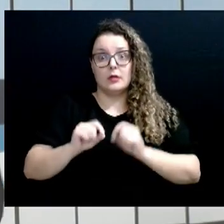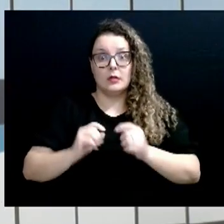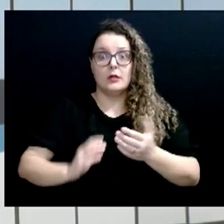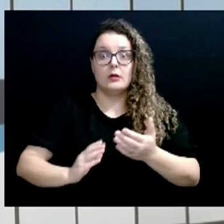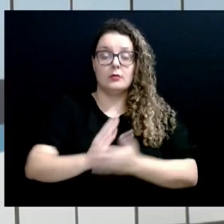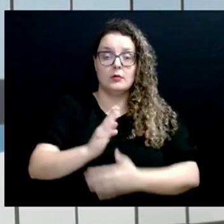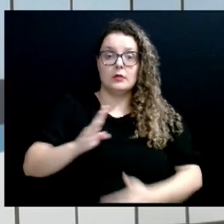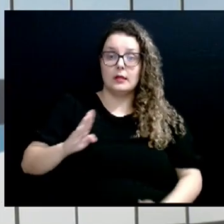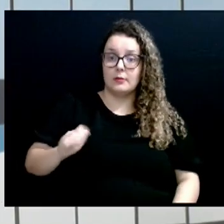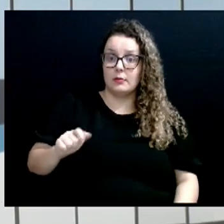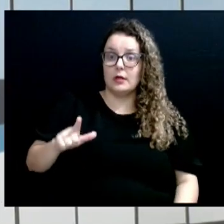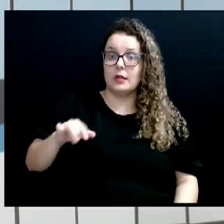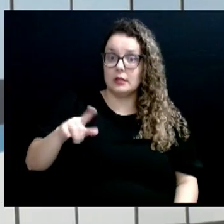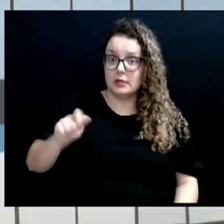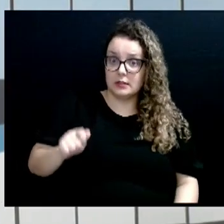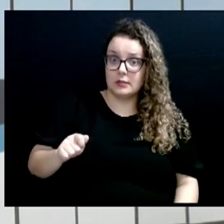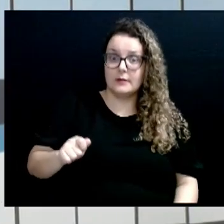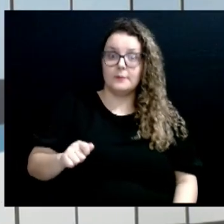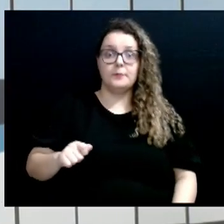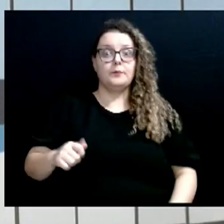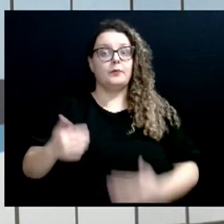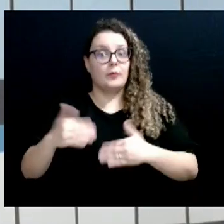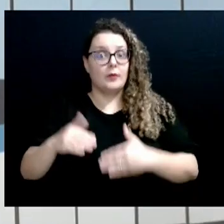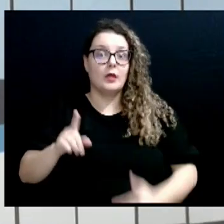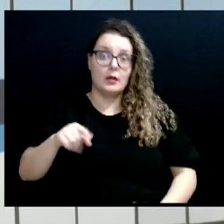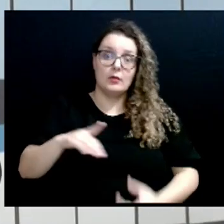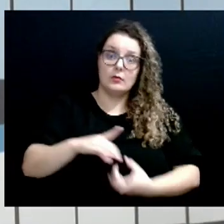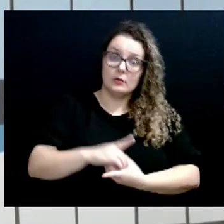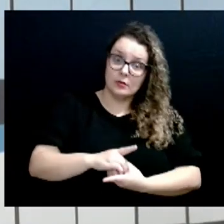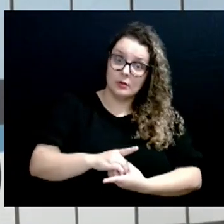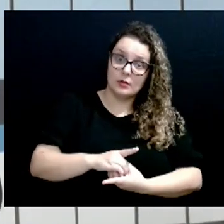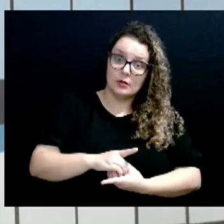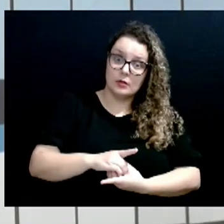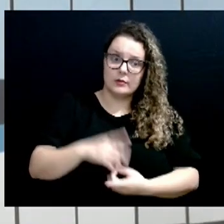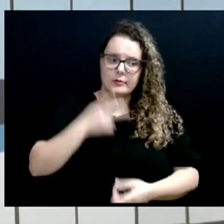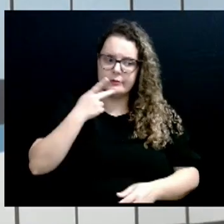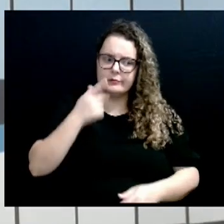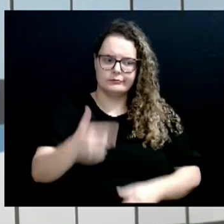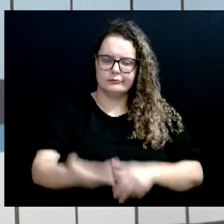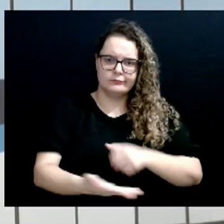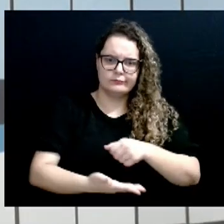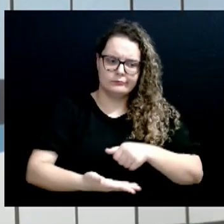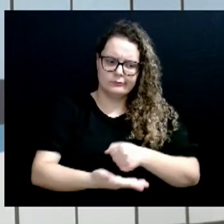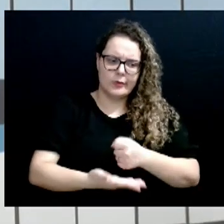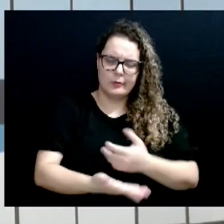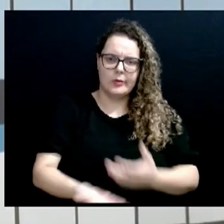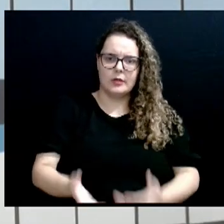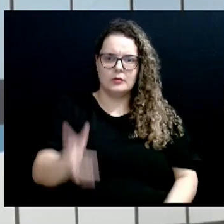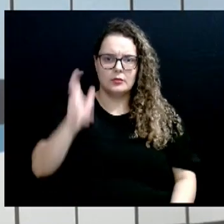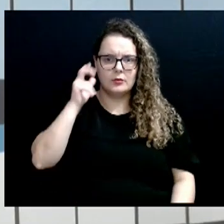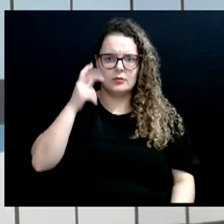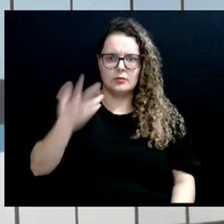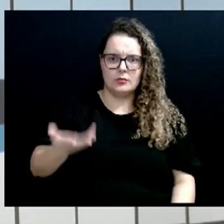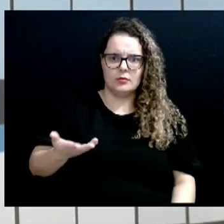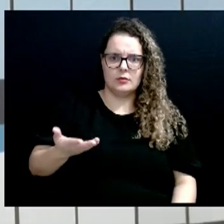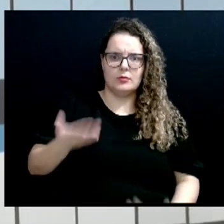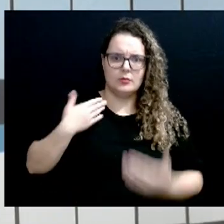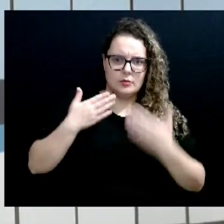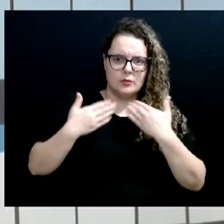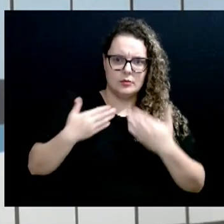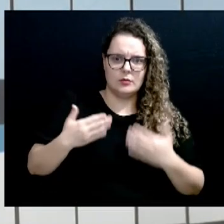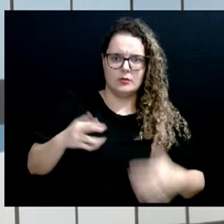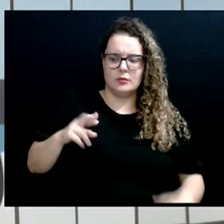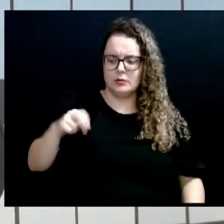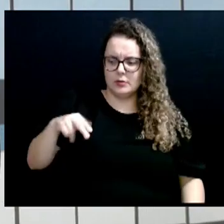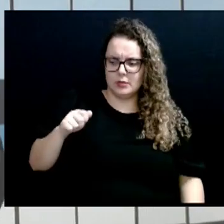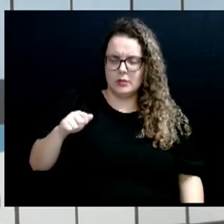é o Detran. Então, se ele está falando isso aí, já não tem muita base. Eu percebi eu escutei uma conversa desse Renan Filho